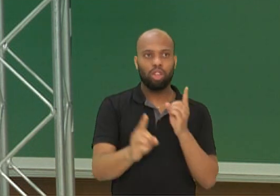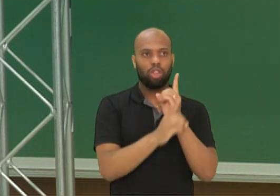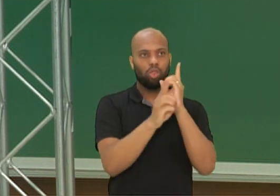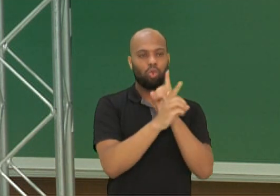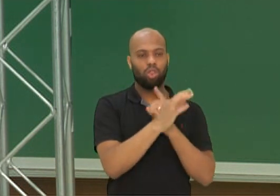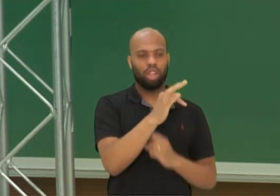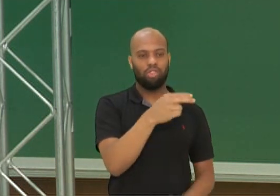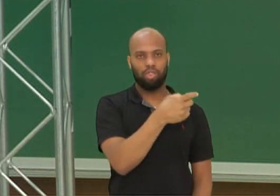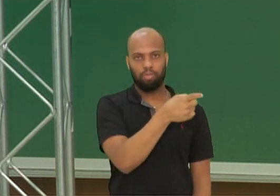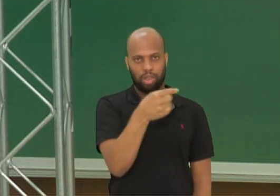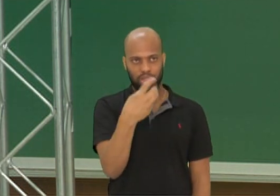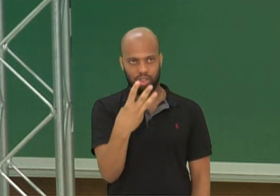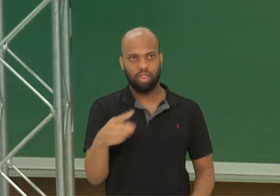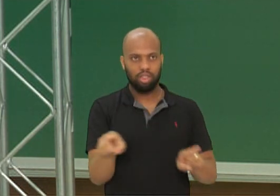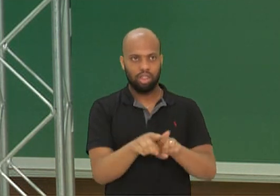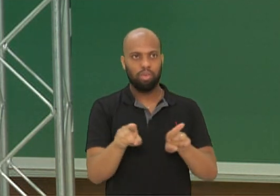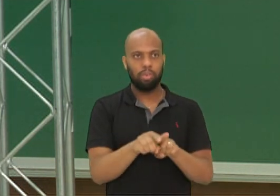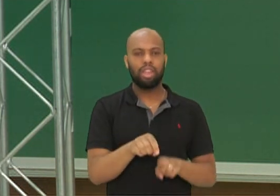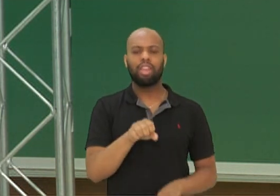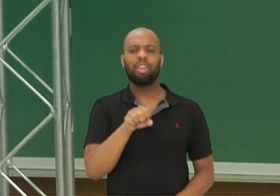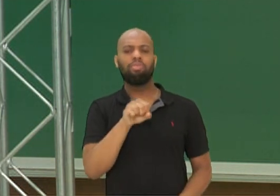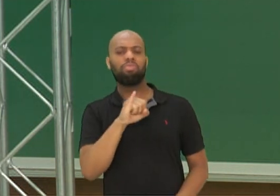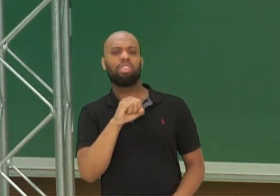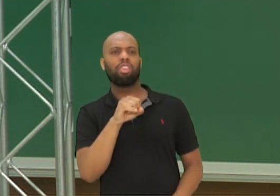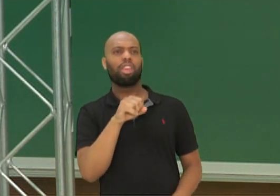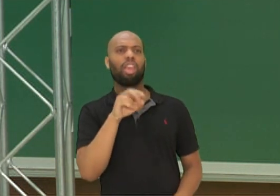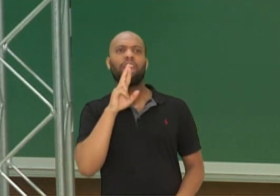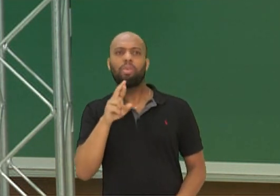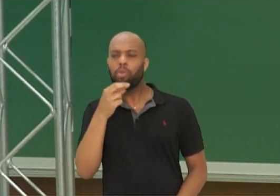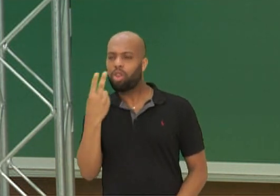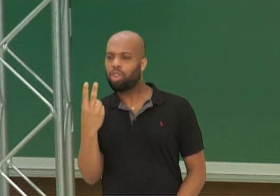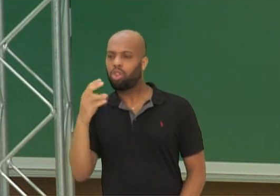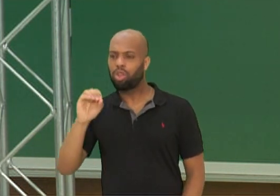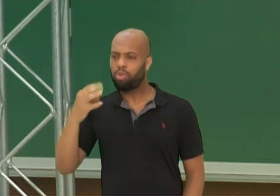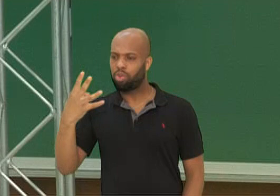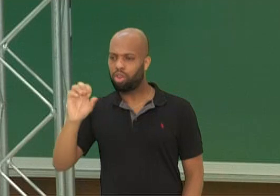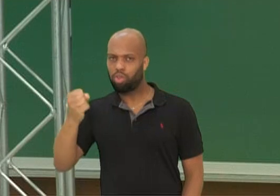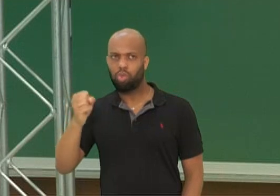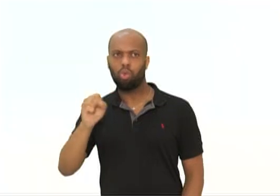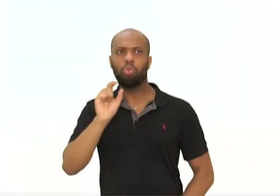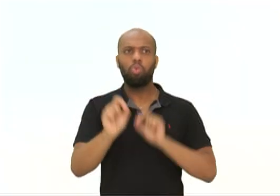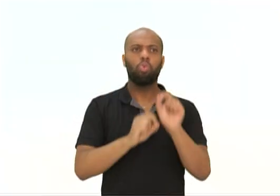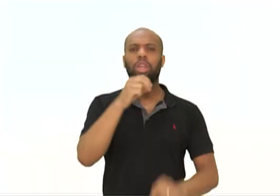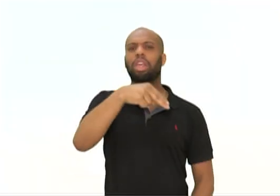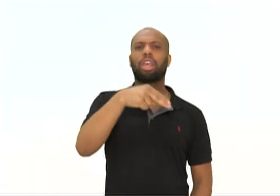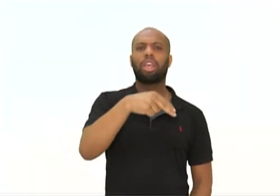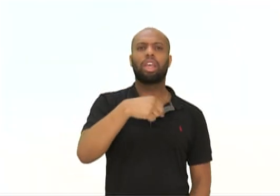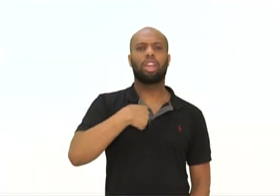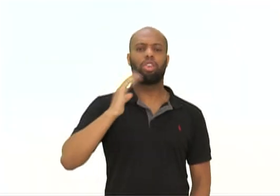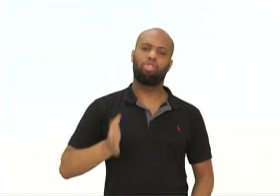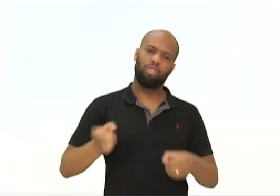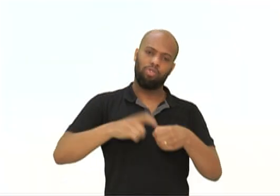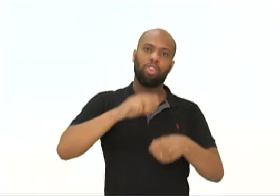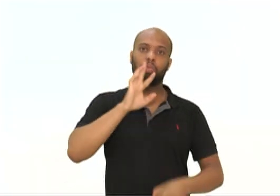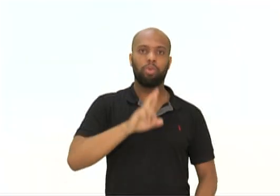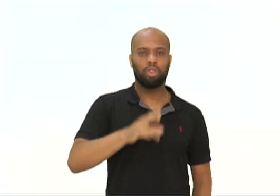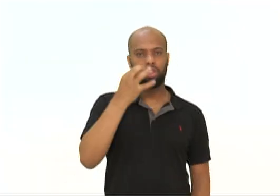menos 3 e qual é o valor do n para o resultado dar 2048. Resolve que a gente volta com a solução.